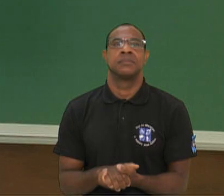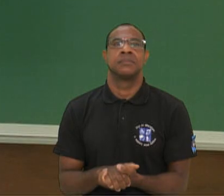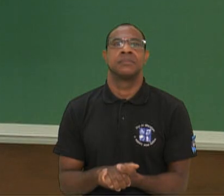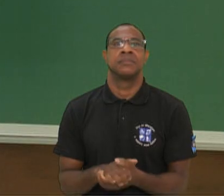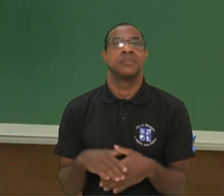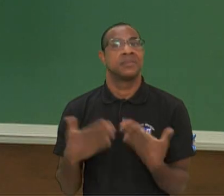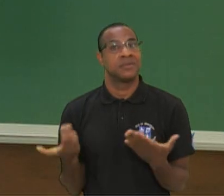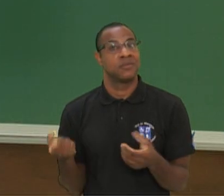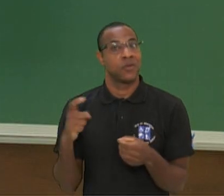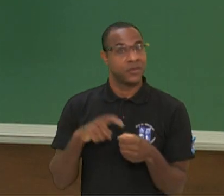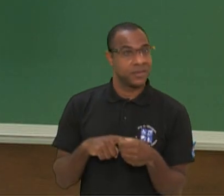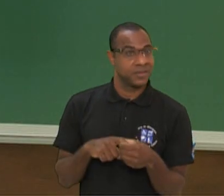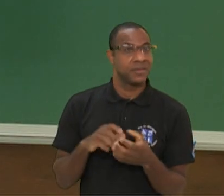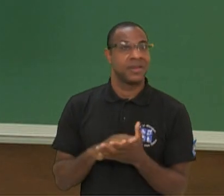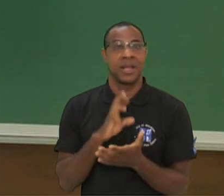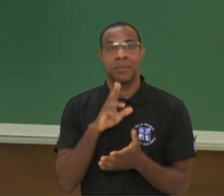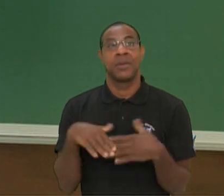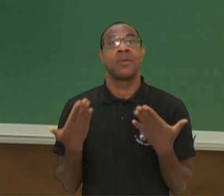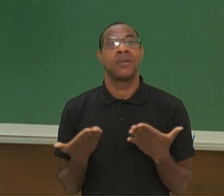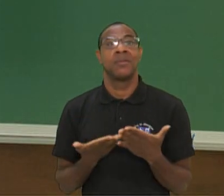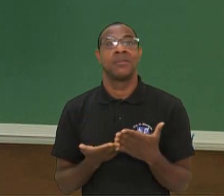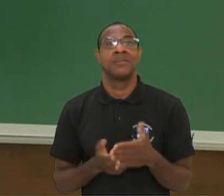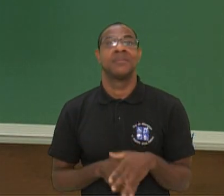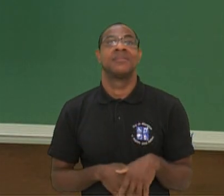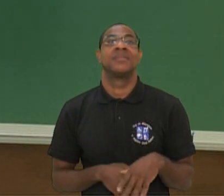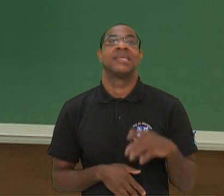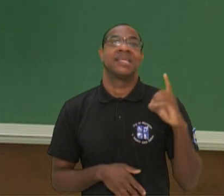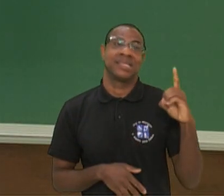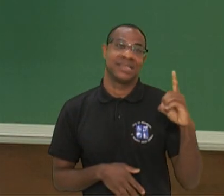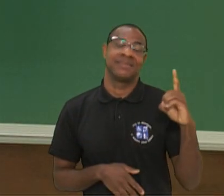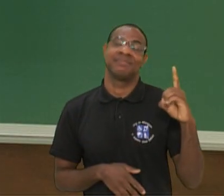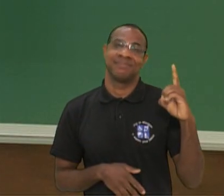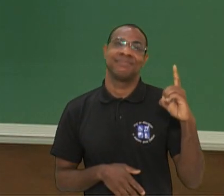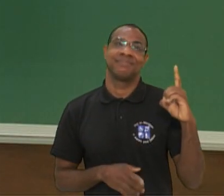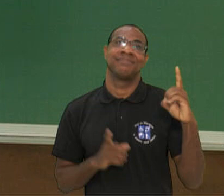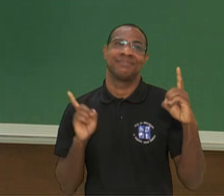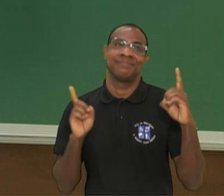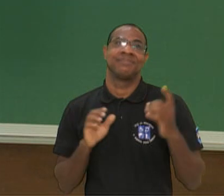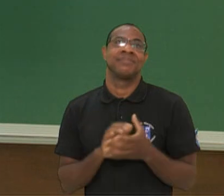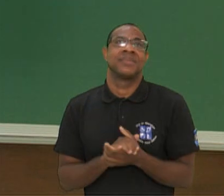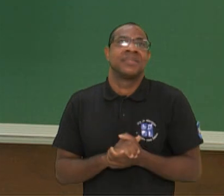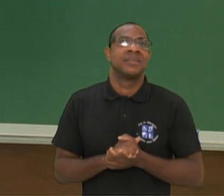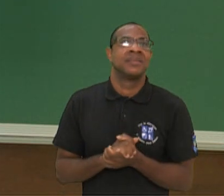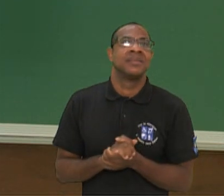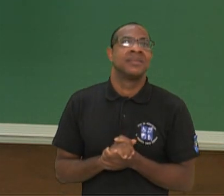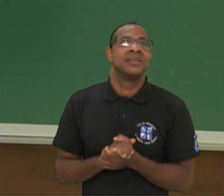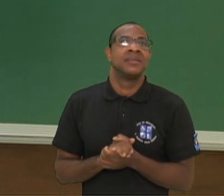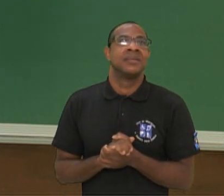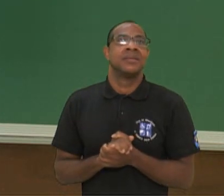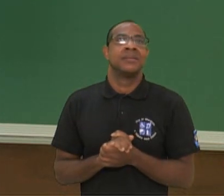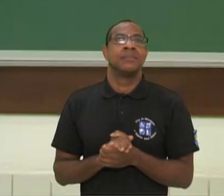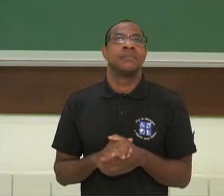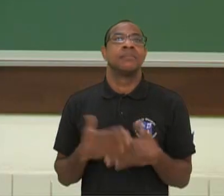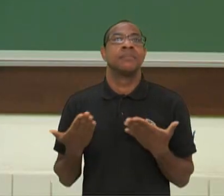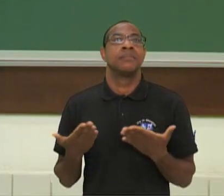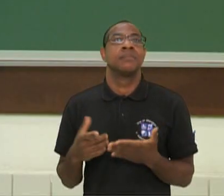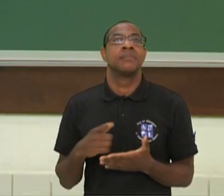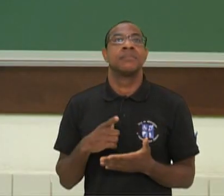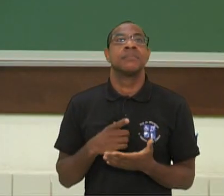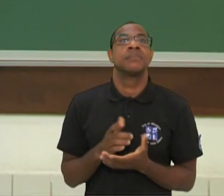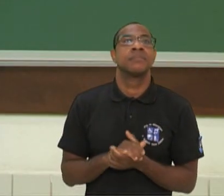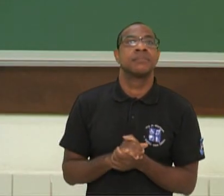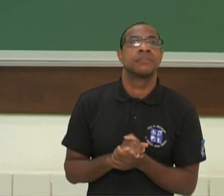E estamos de volta e a resposta correta é voleio. Muito bem. Existem 4